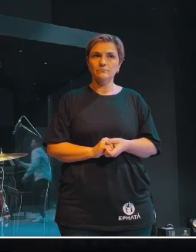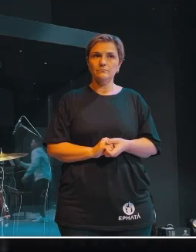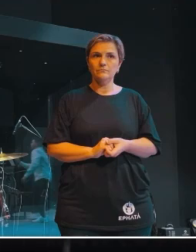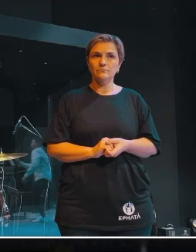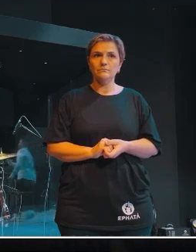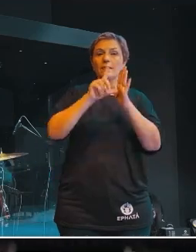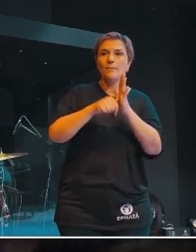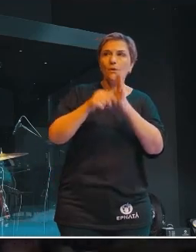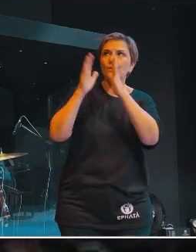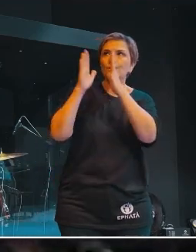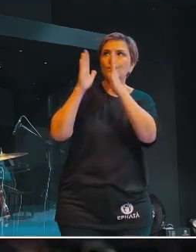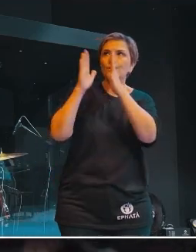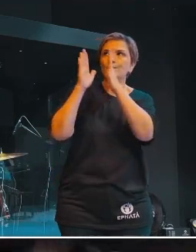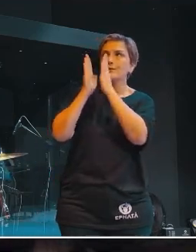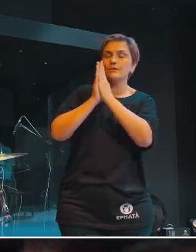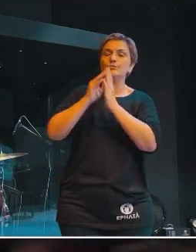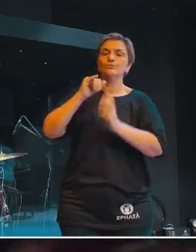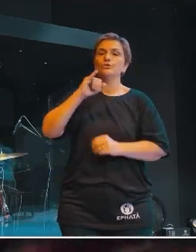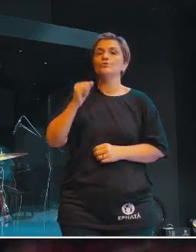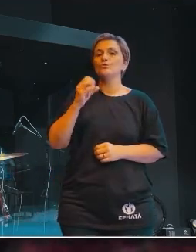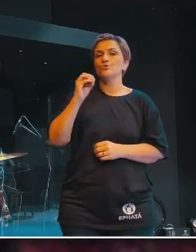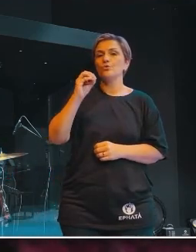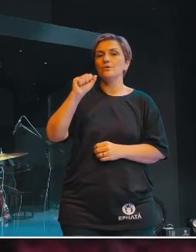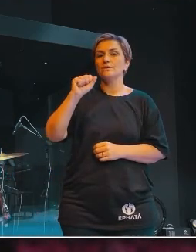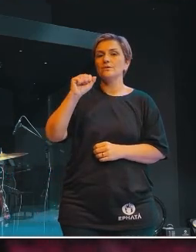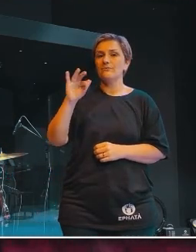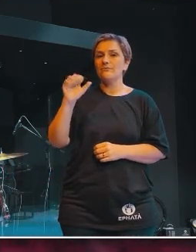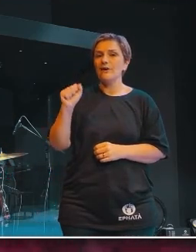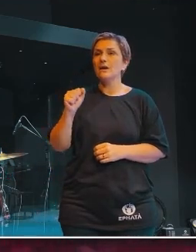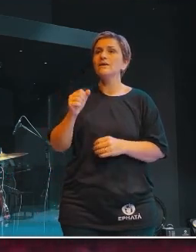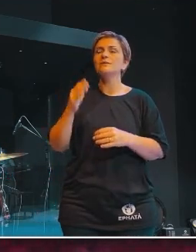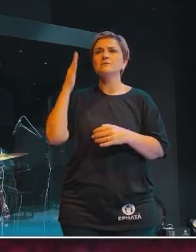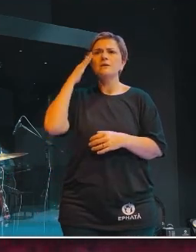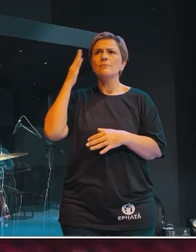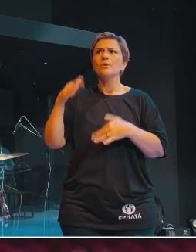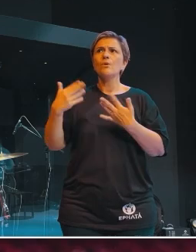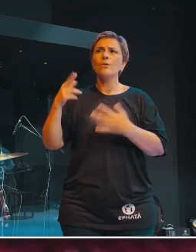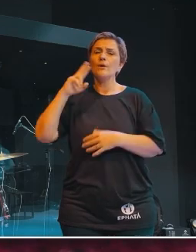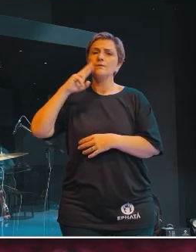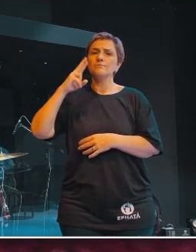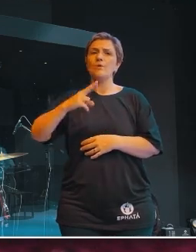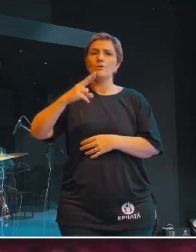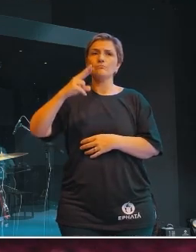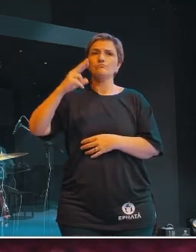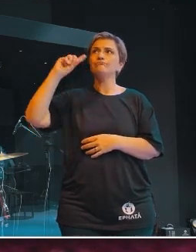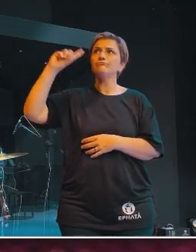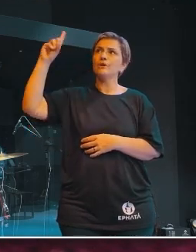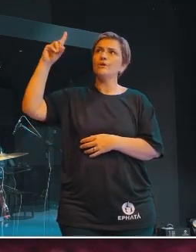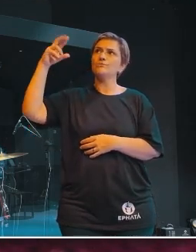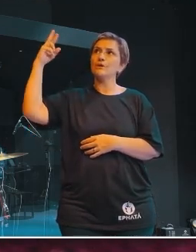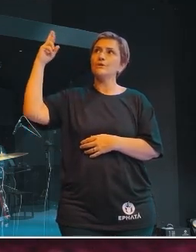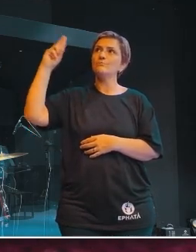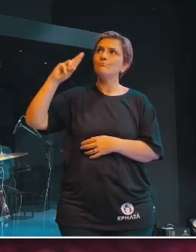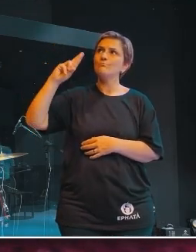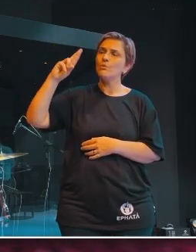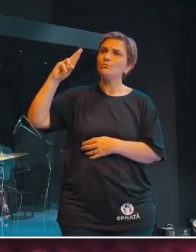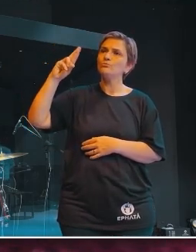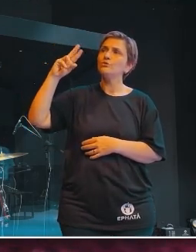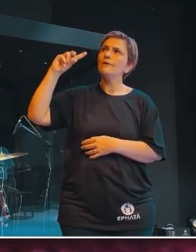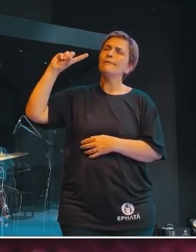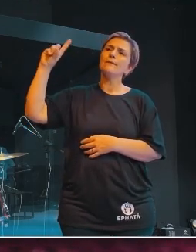Depois da oração de Josafá, sabe qual foi a resposta de Deus? Deus, ele olha para Josafá e ele